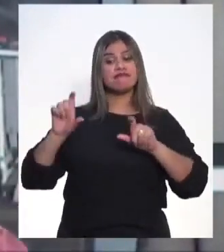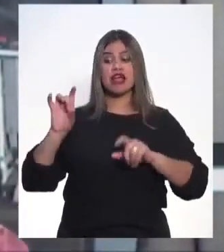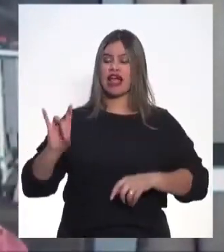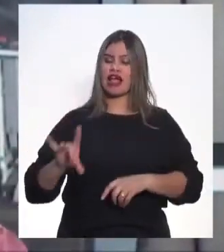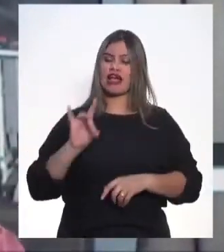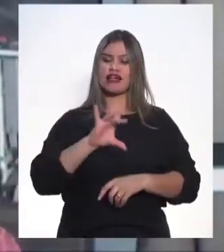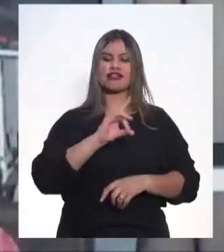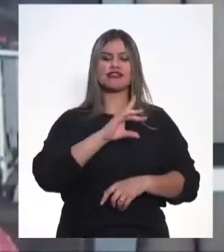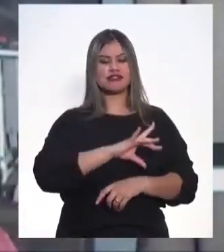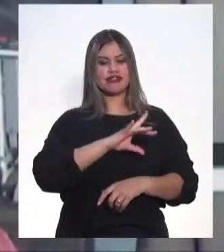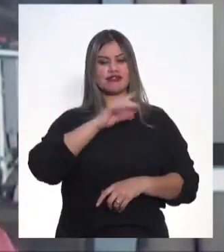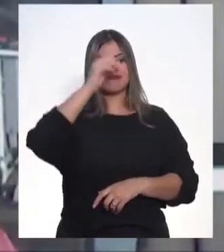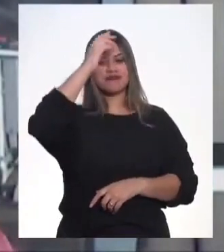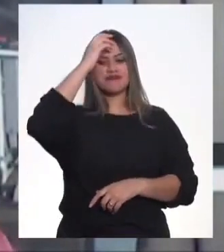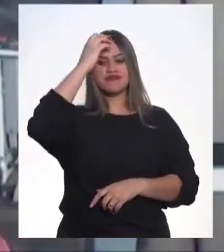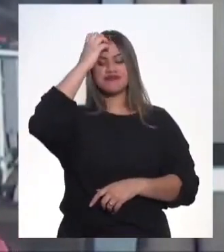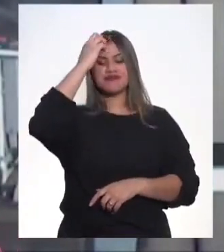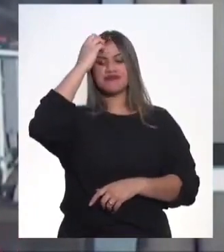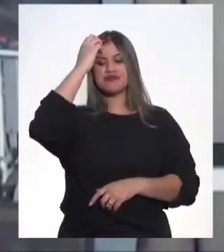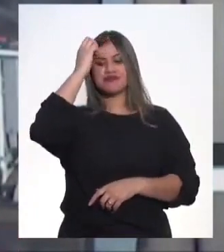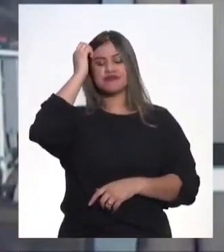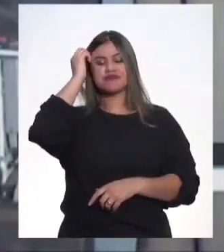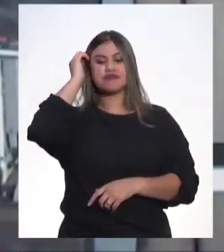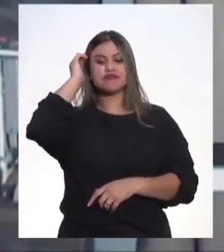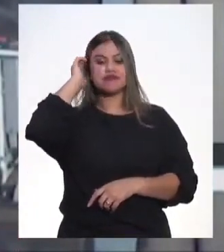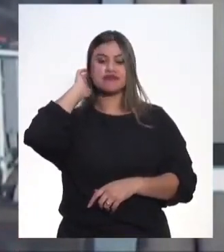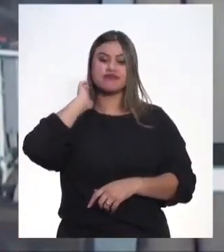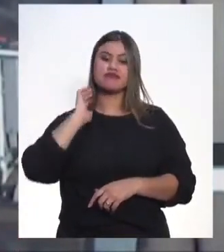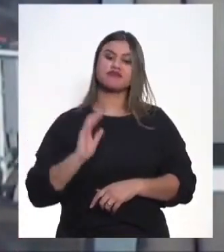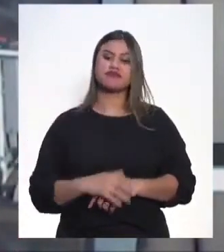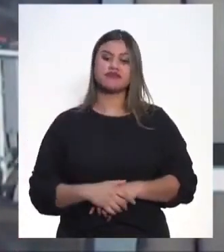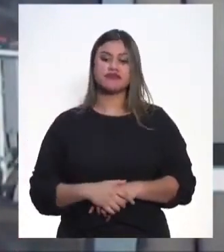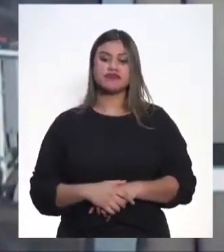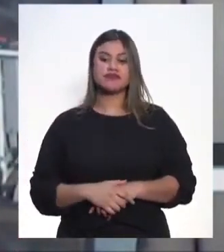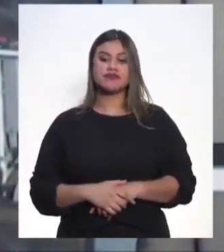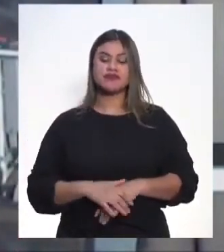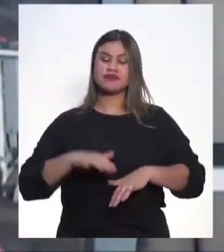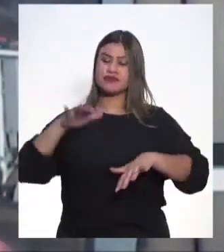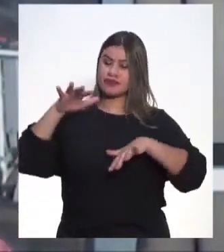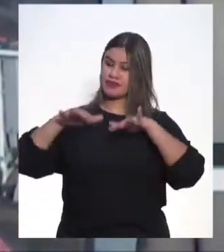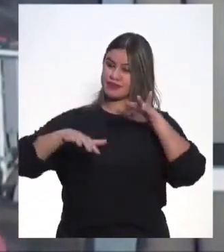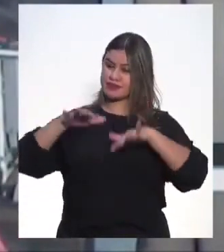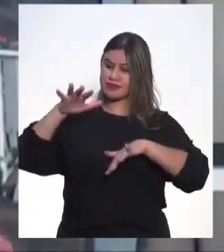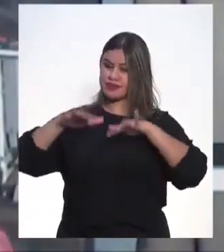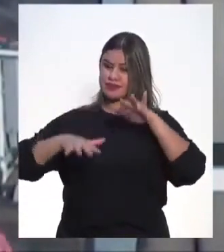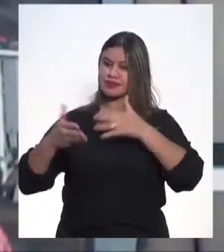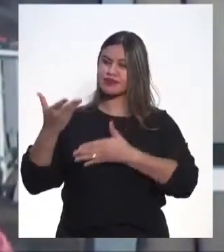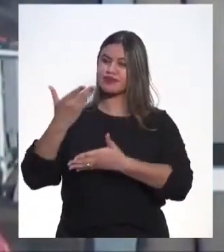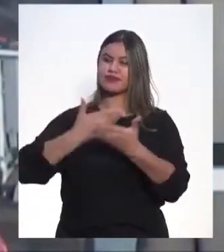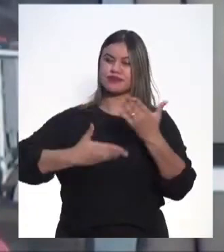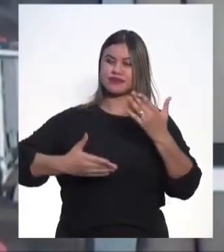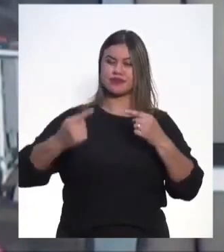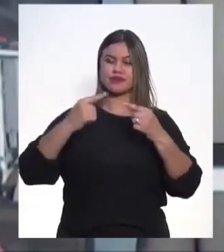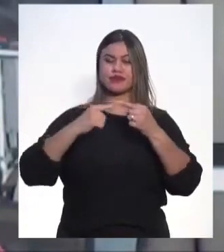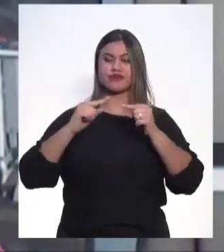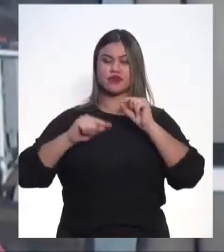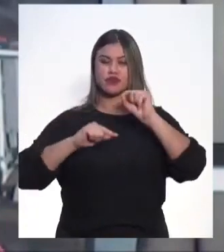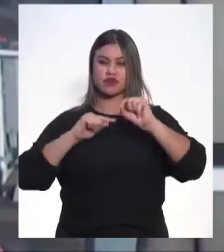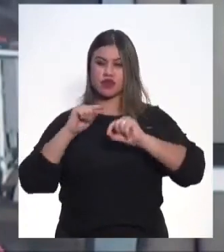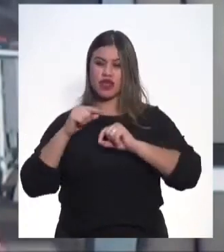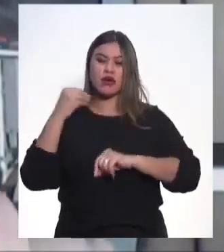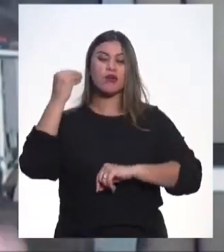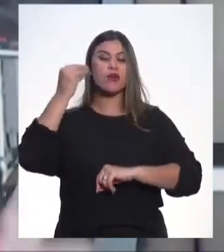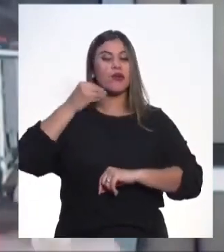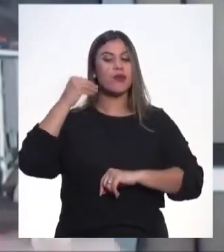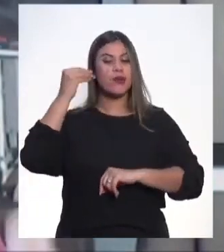dentro de uma individualidade. E muitas vezes, essa relação, né, que parte da nossa